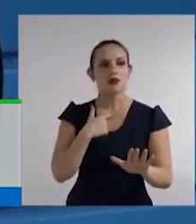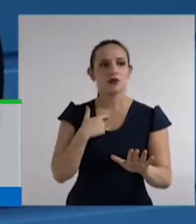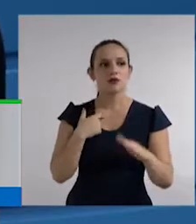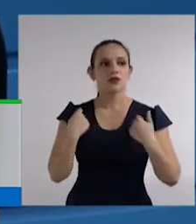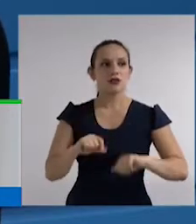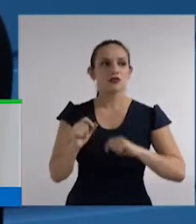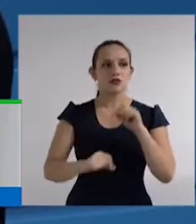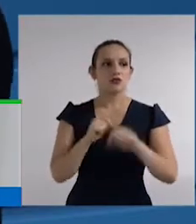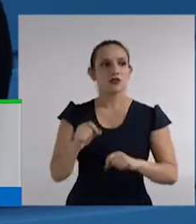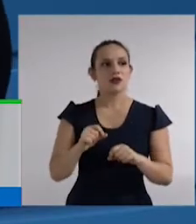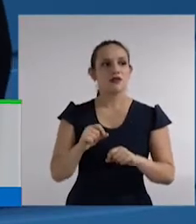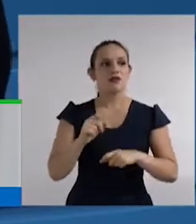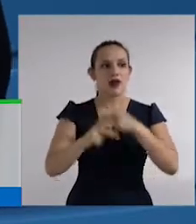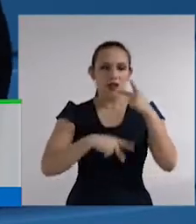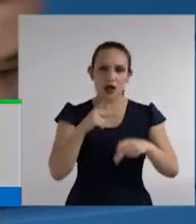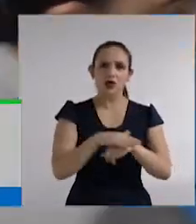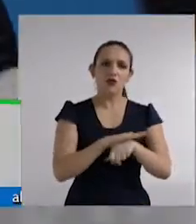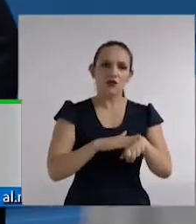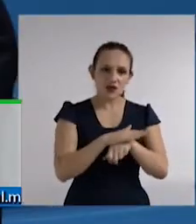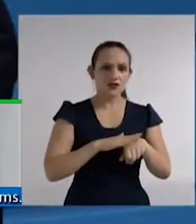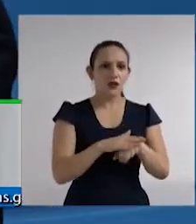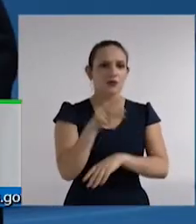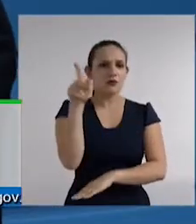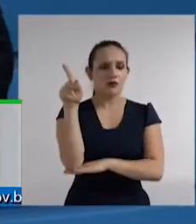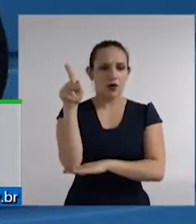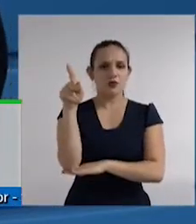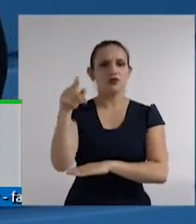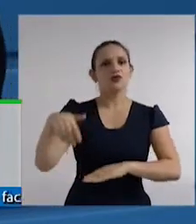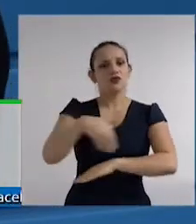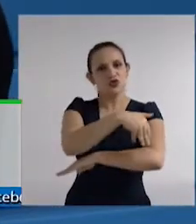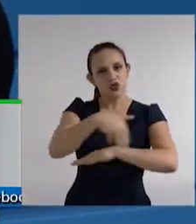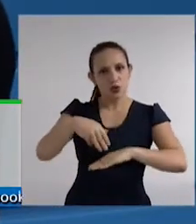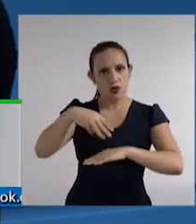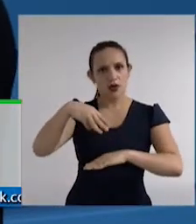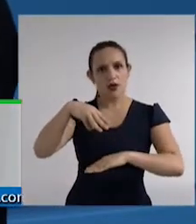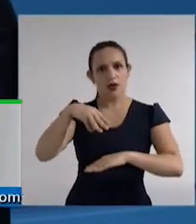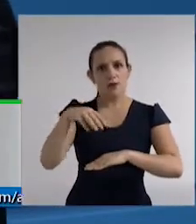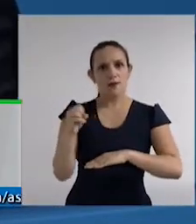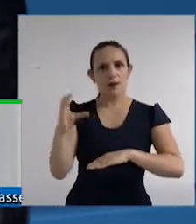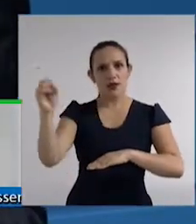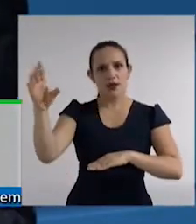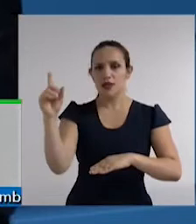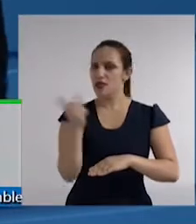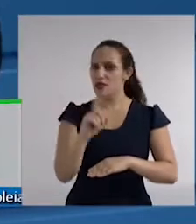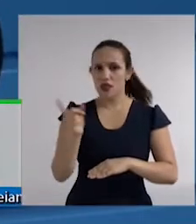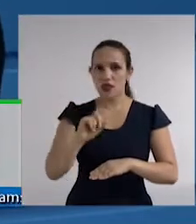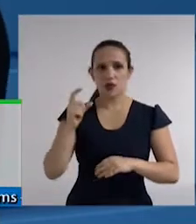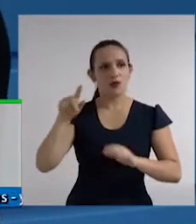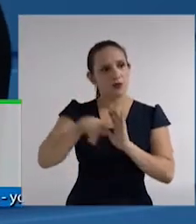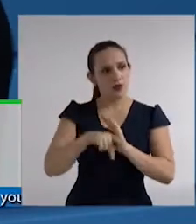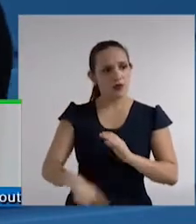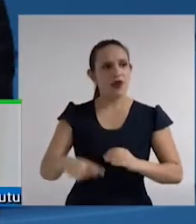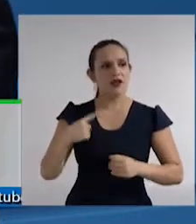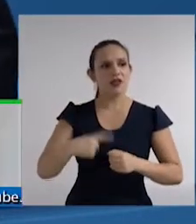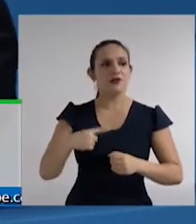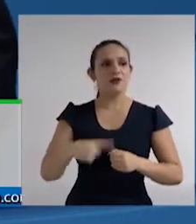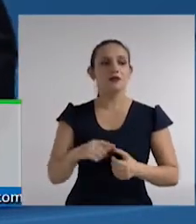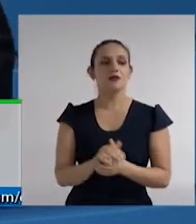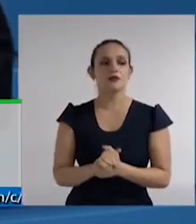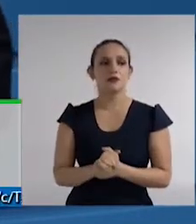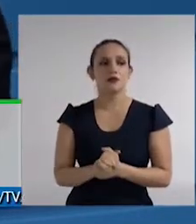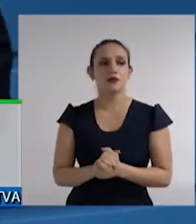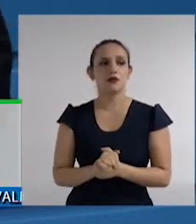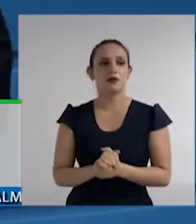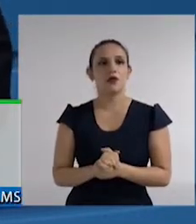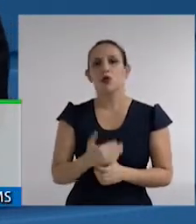postos urbanos, nós temos que considerar os postos de rodovia, e eu não tenho dúvida nenhuma que com essa redução, e aí, o governo não pode